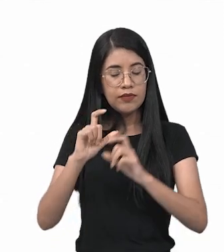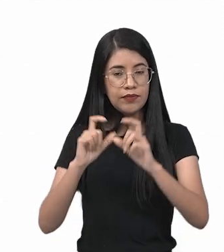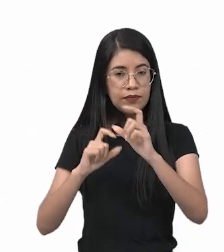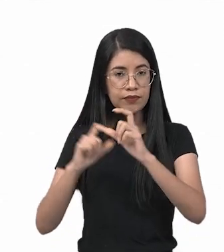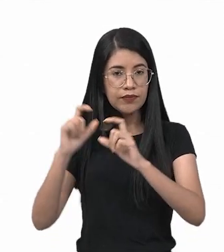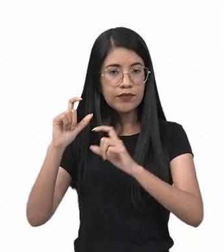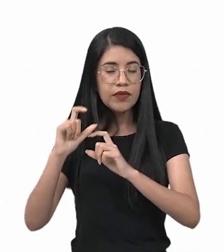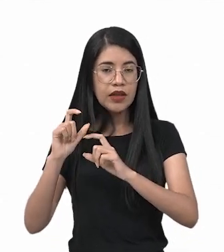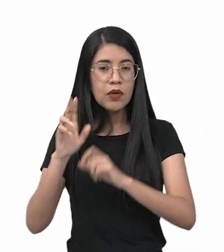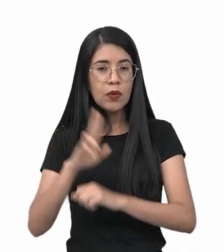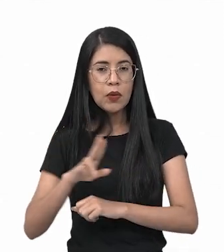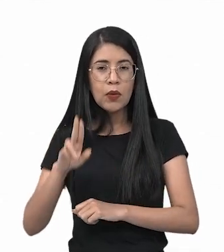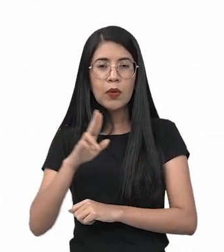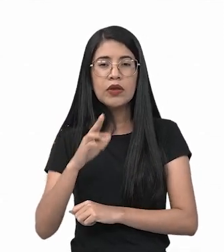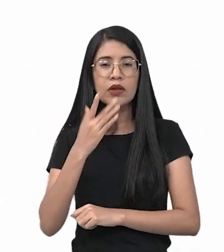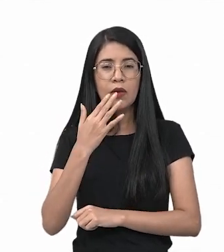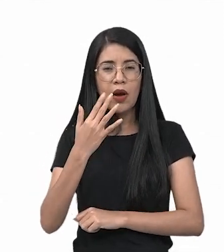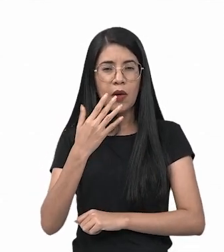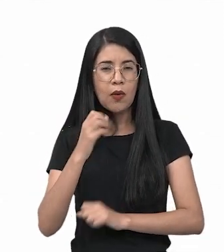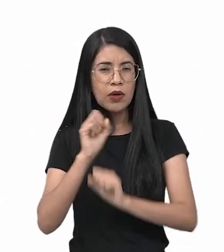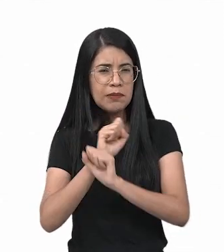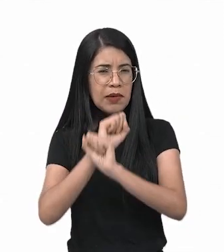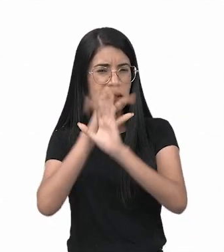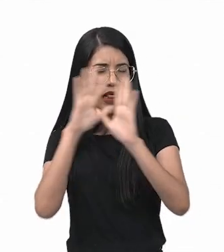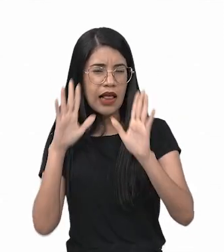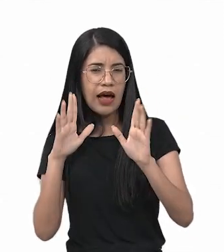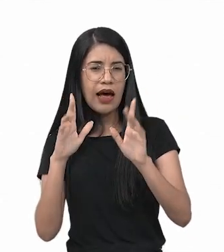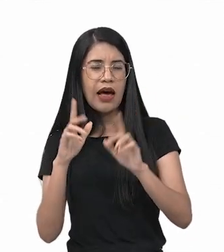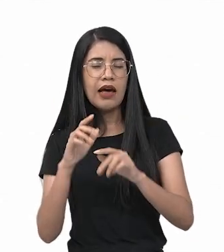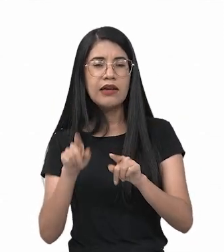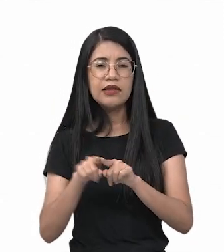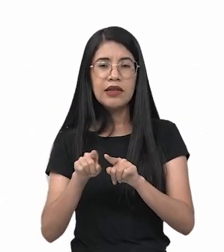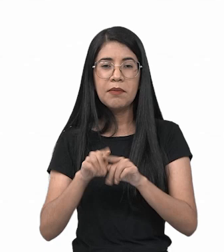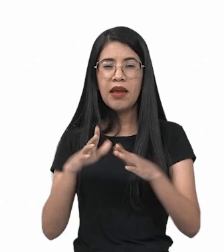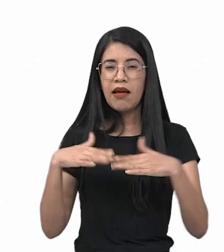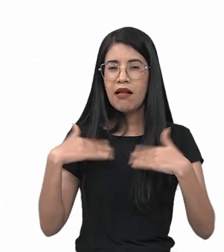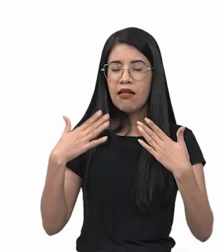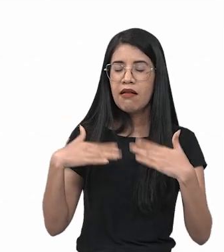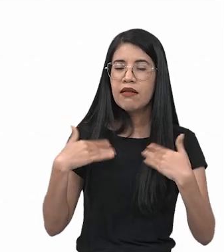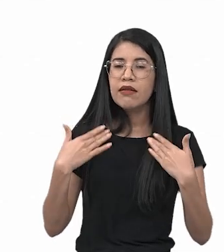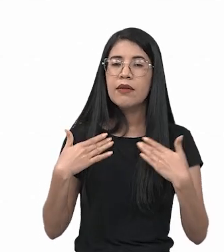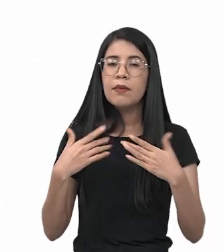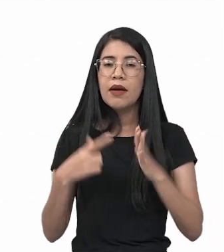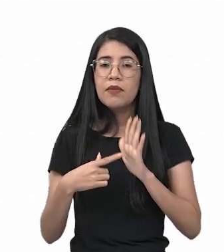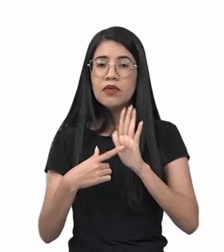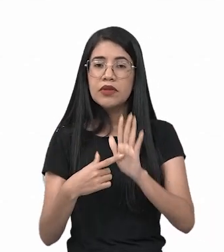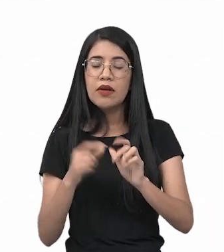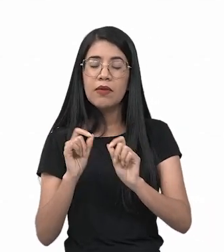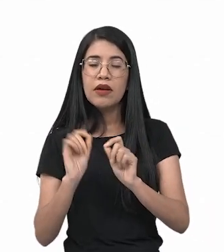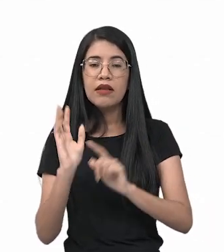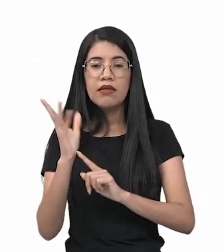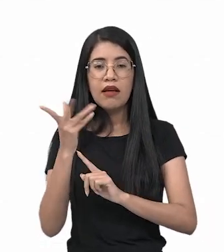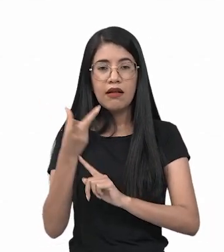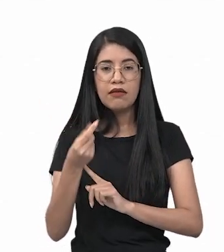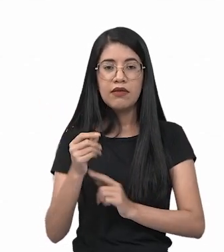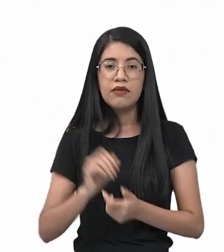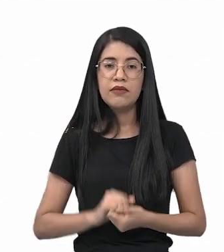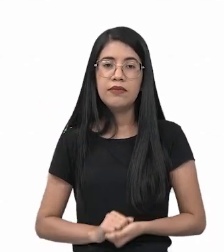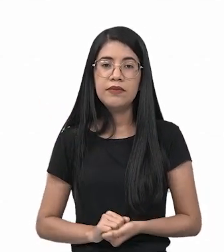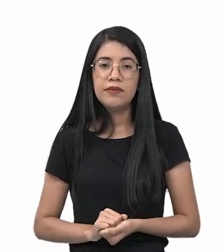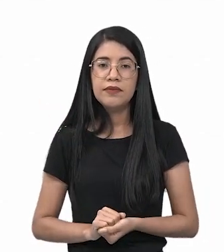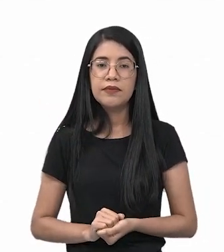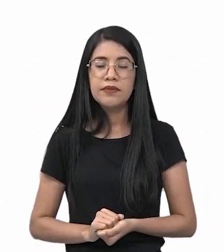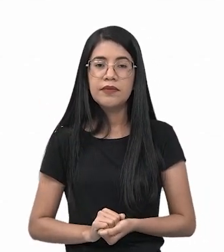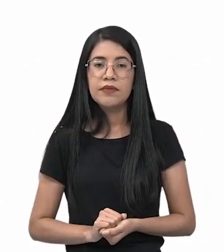utilizando essas cores muito vivas, essas cores puras e alegres, né, para trazer para dentro da sua obra de arte.